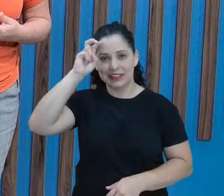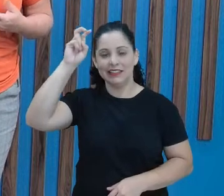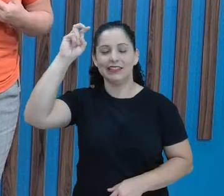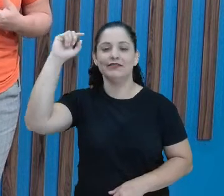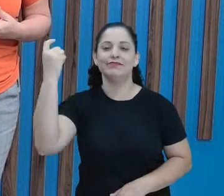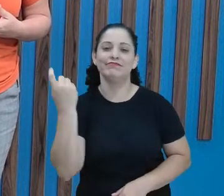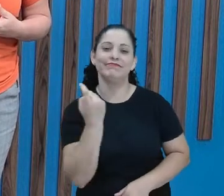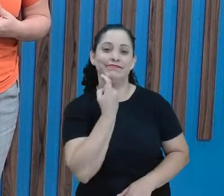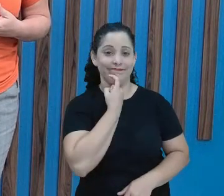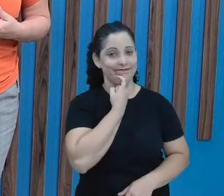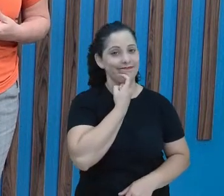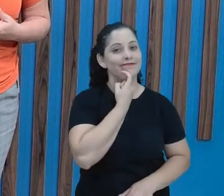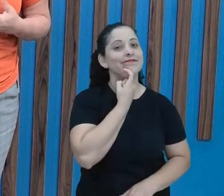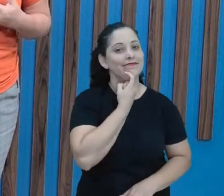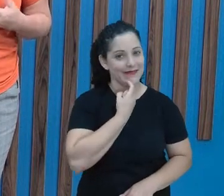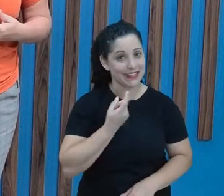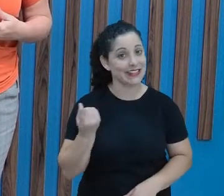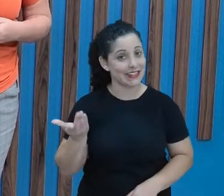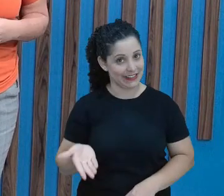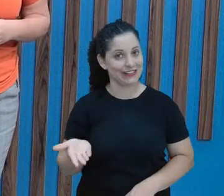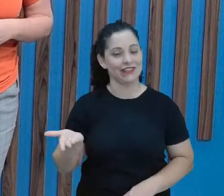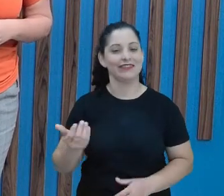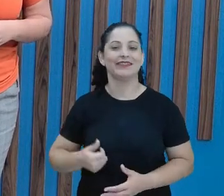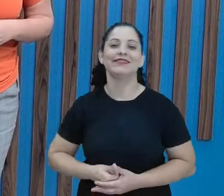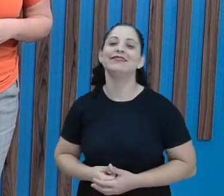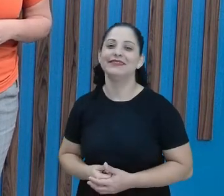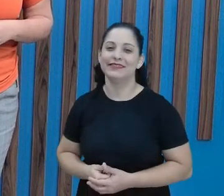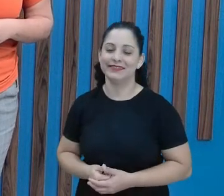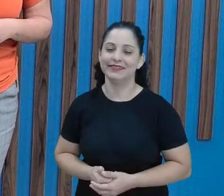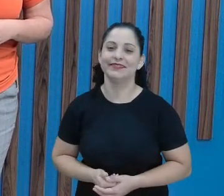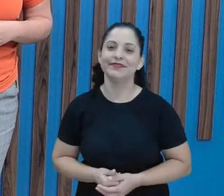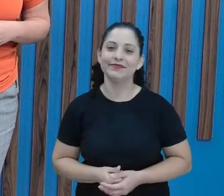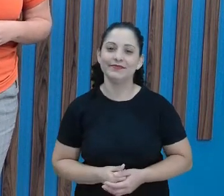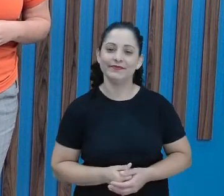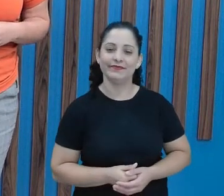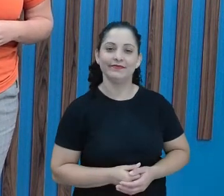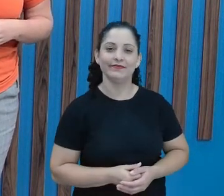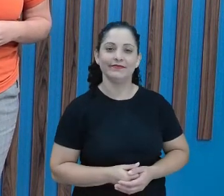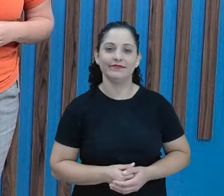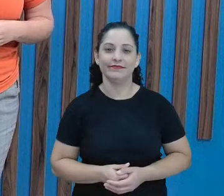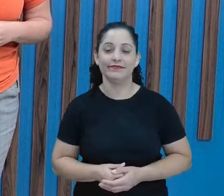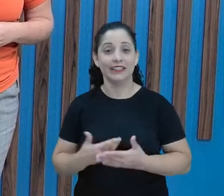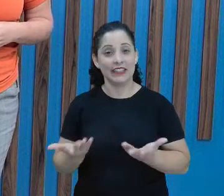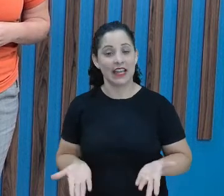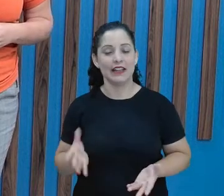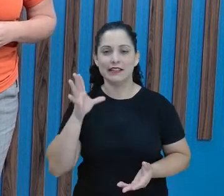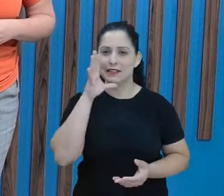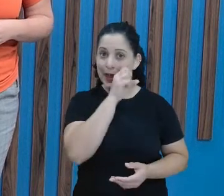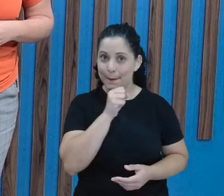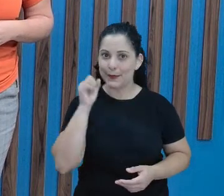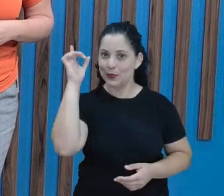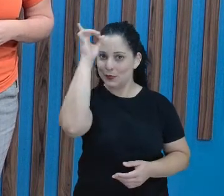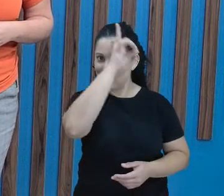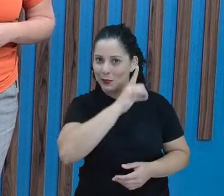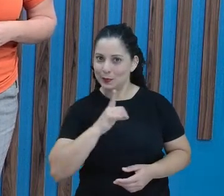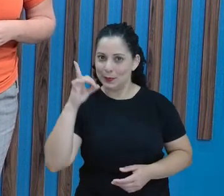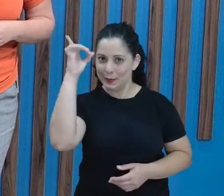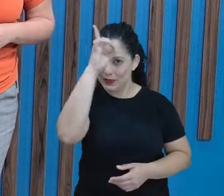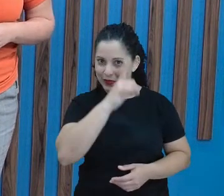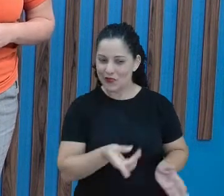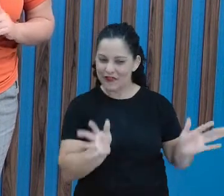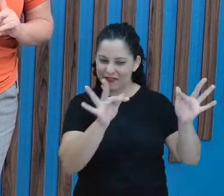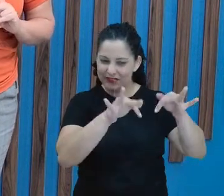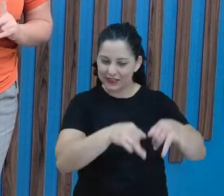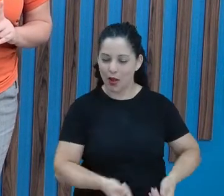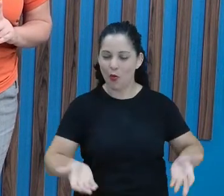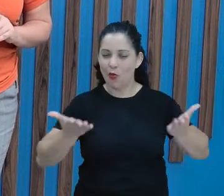quarta-feira, quinta-feira e a sexta-feira. Final de semana, sábado e